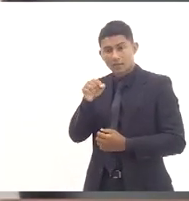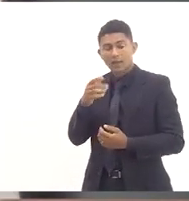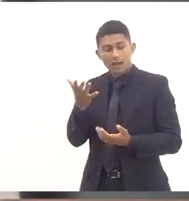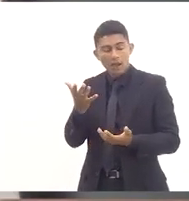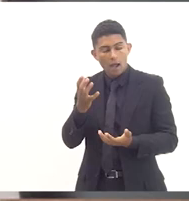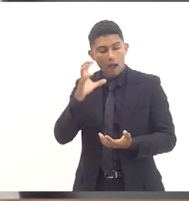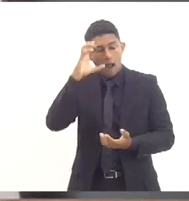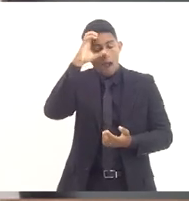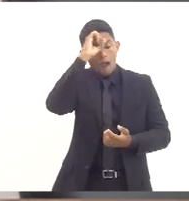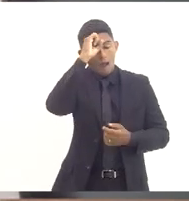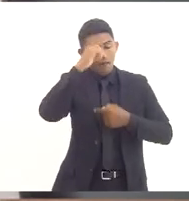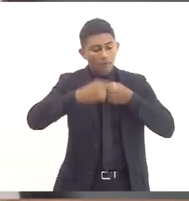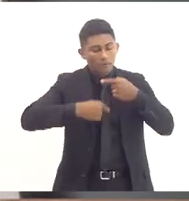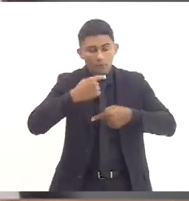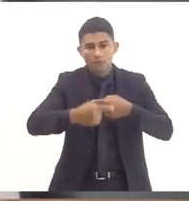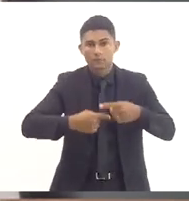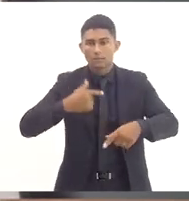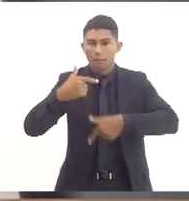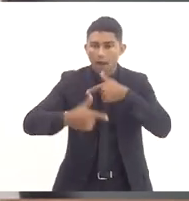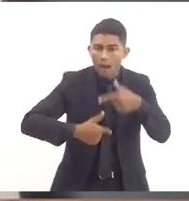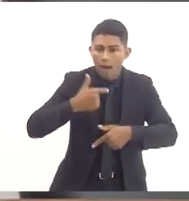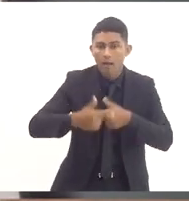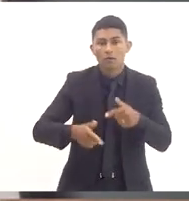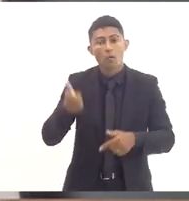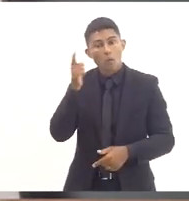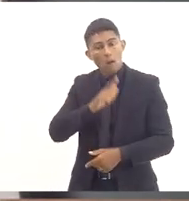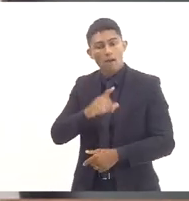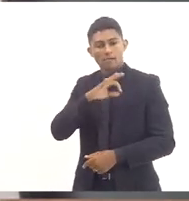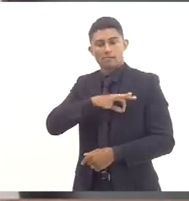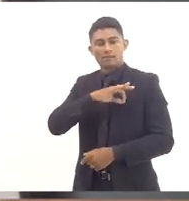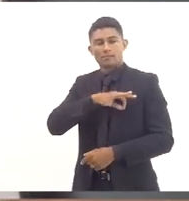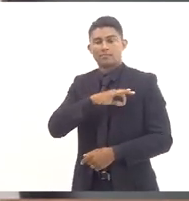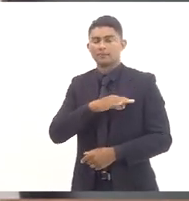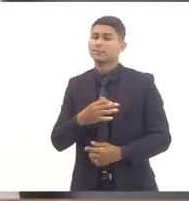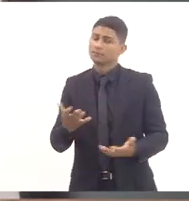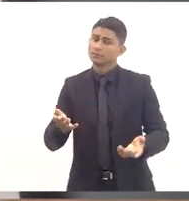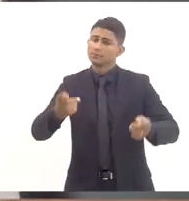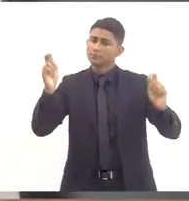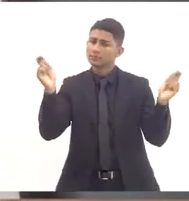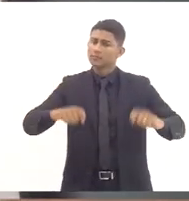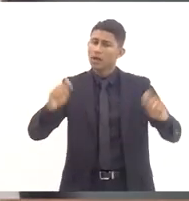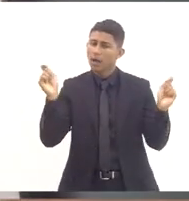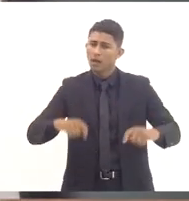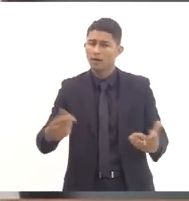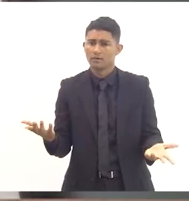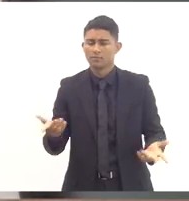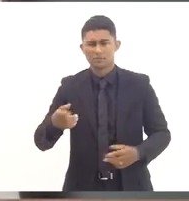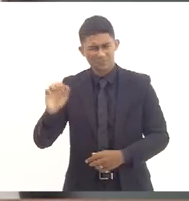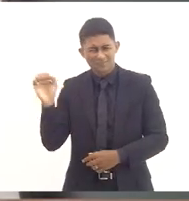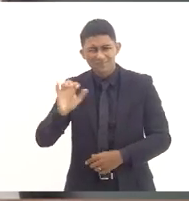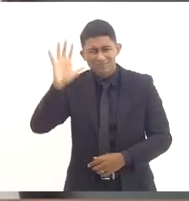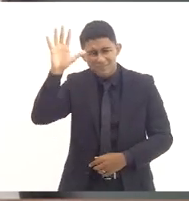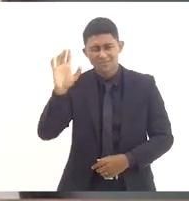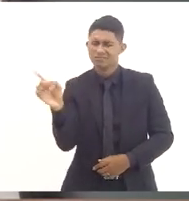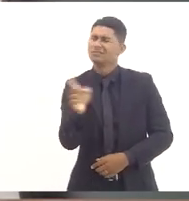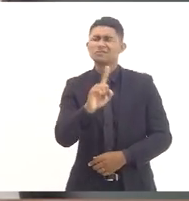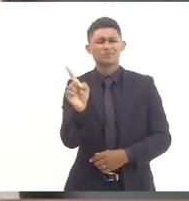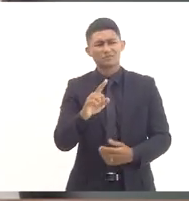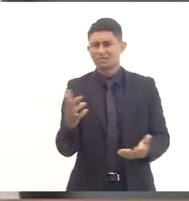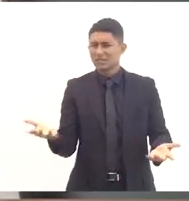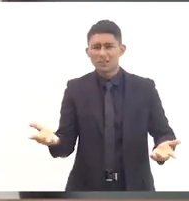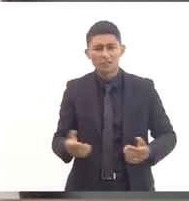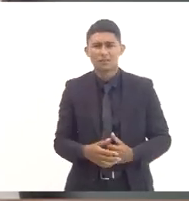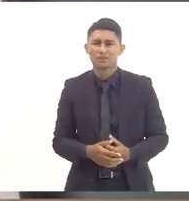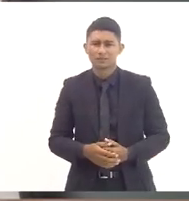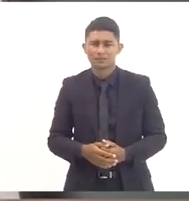uma remuneração então dá para fazer no São coisas caras não são coisas que